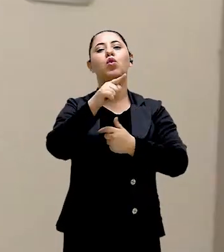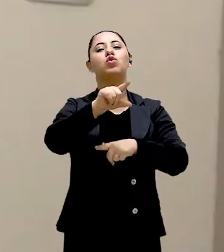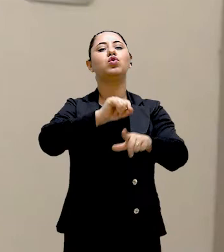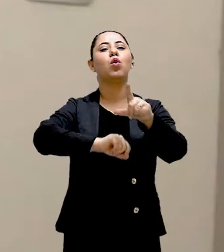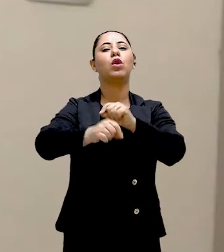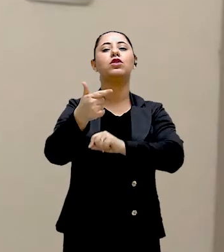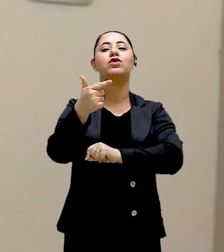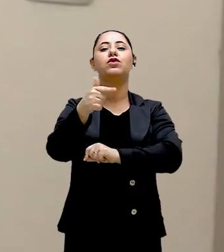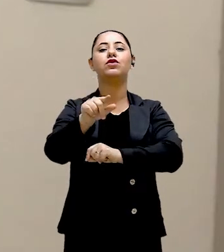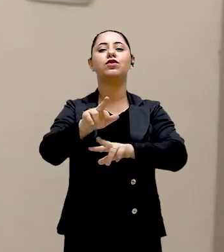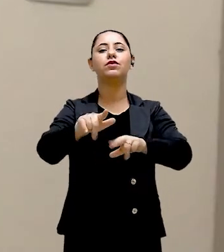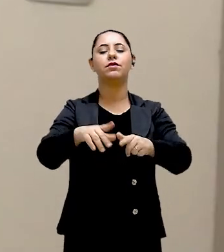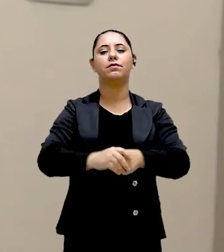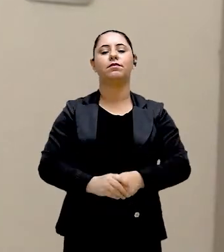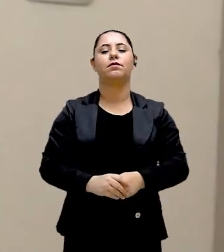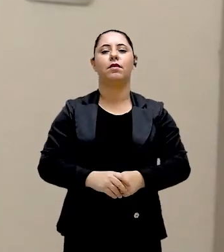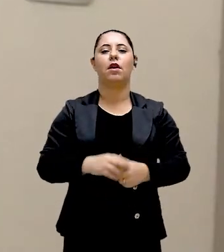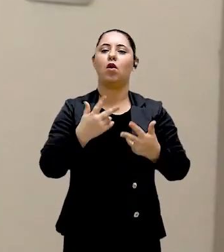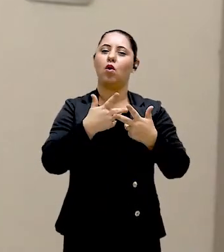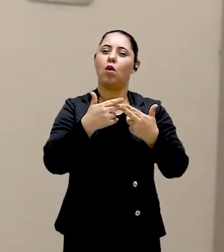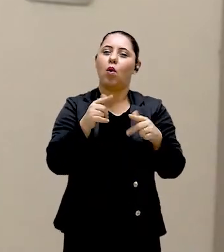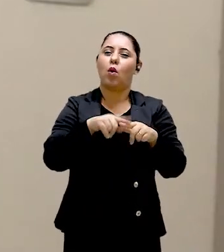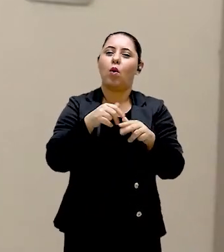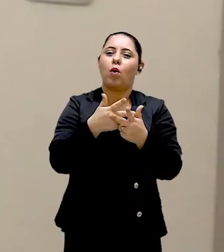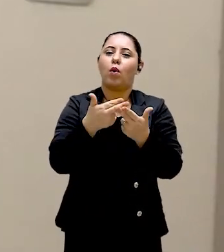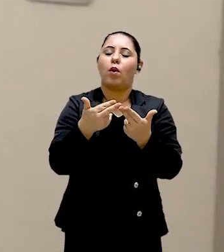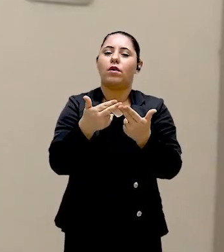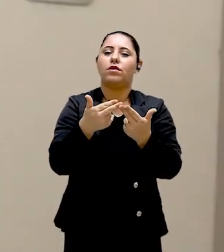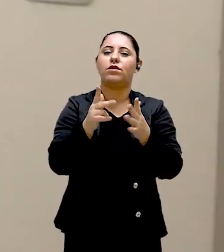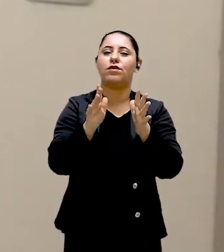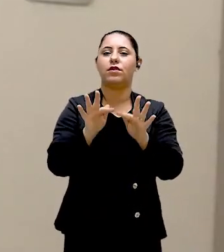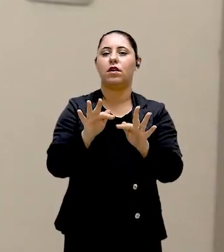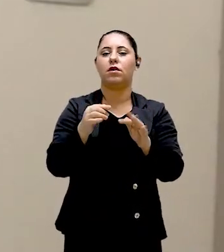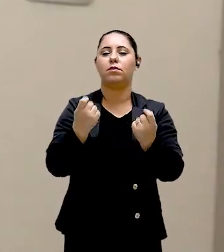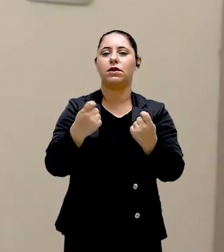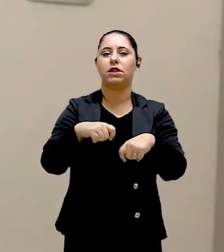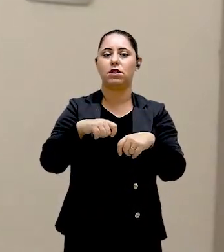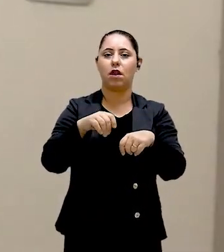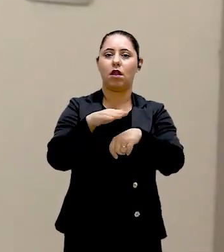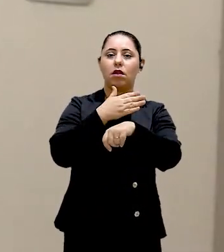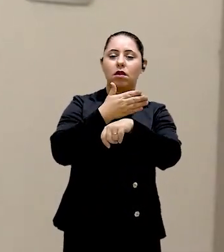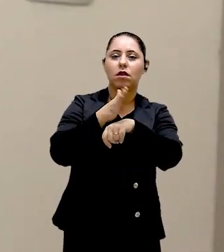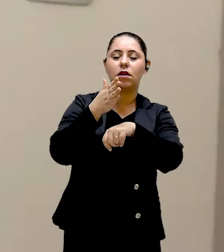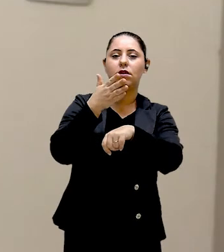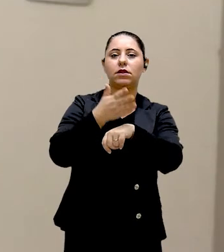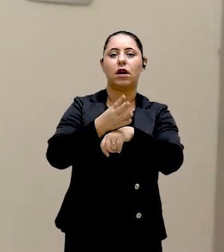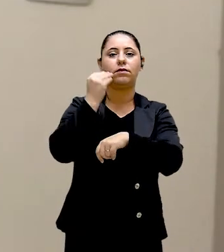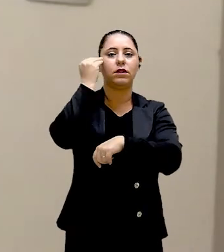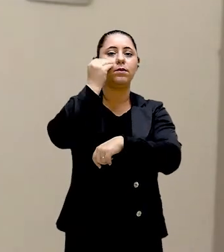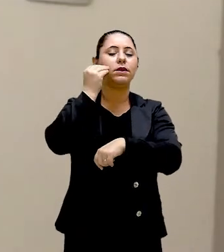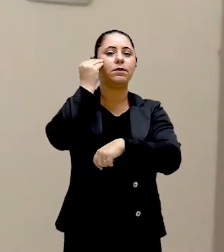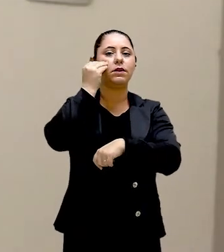produto final, ele deve ser testado em humanos, né, antes de ser